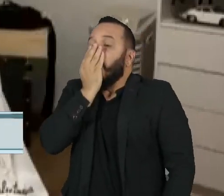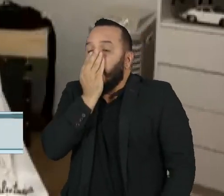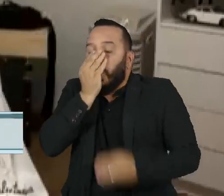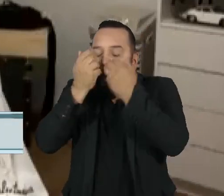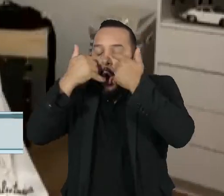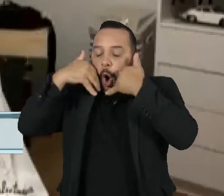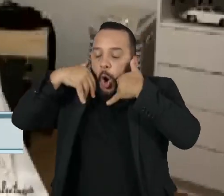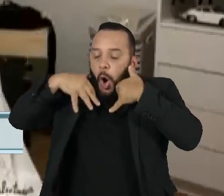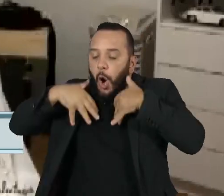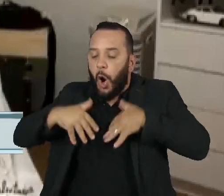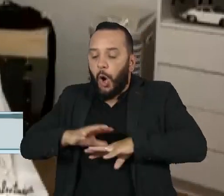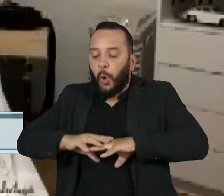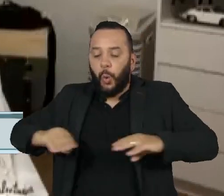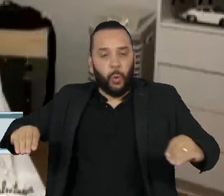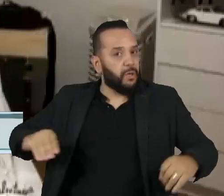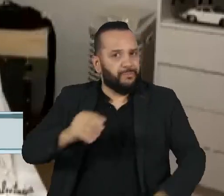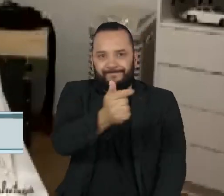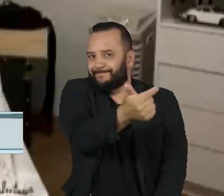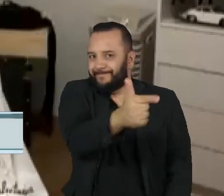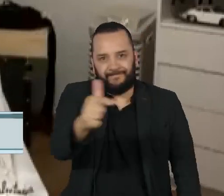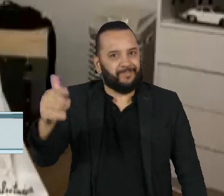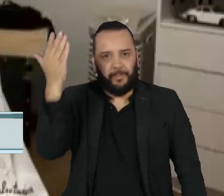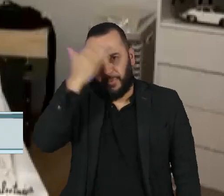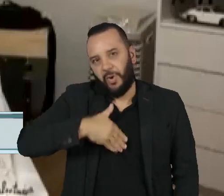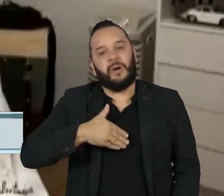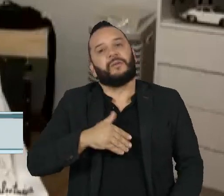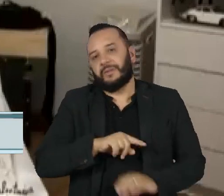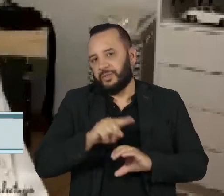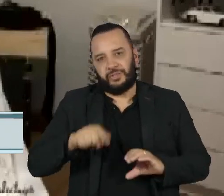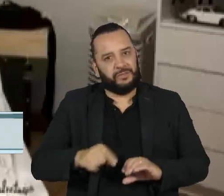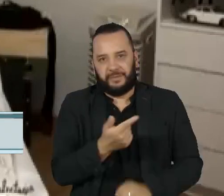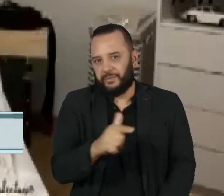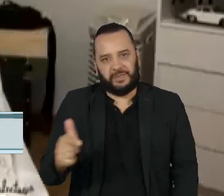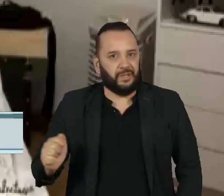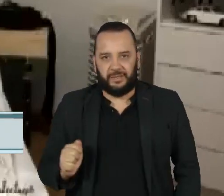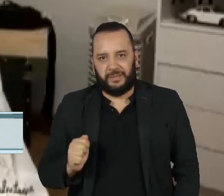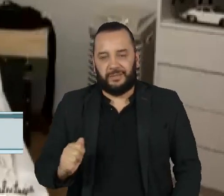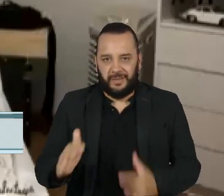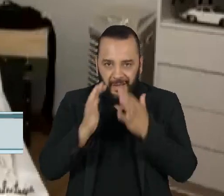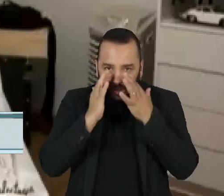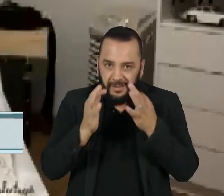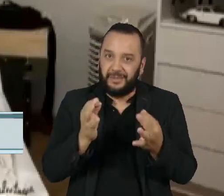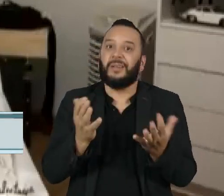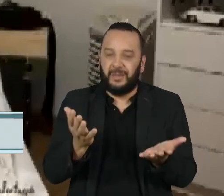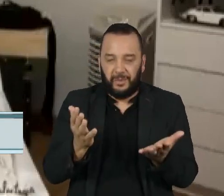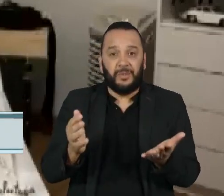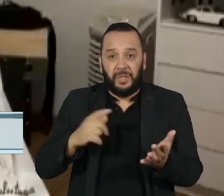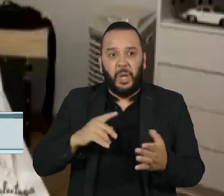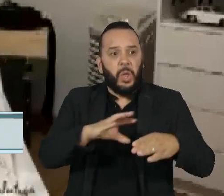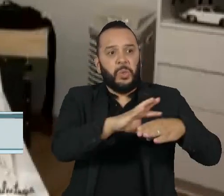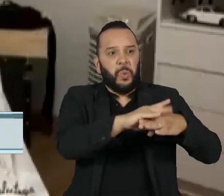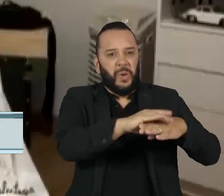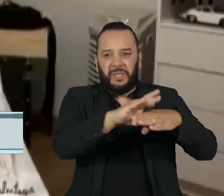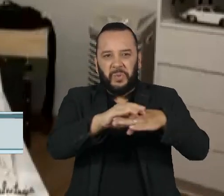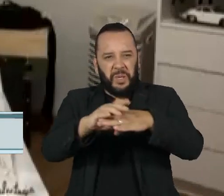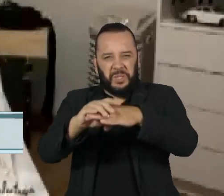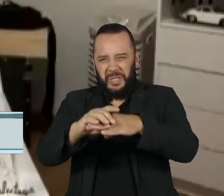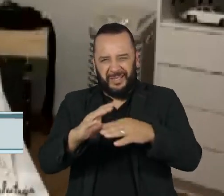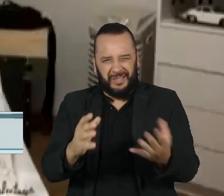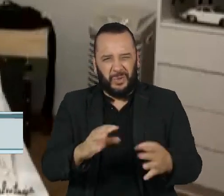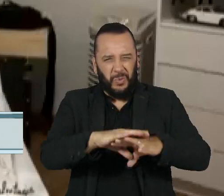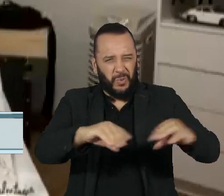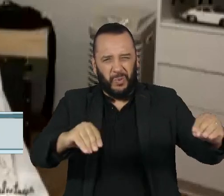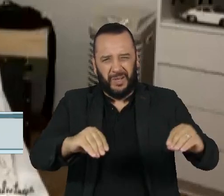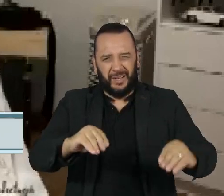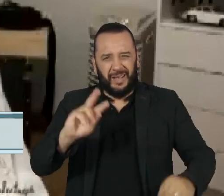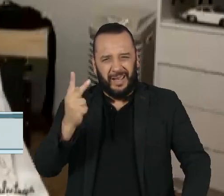uma pessoa possa ter benefício de uso da ozonoterapia em diversas patologias, incluindo aí a hepatite B e a